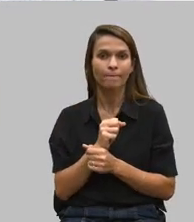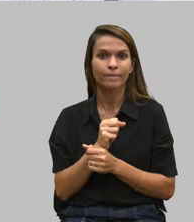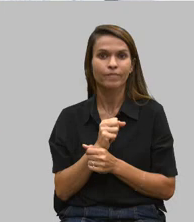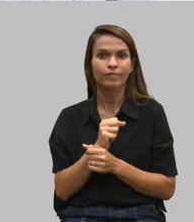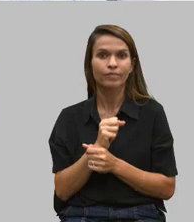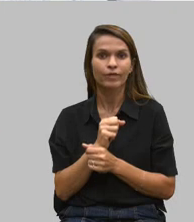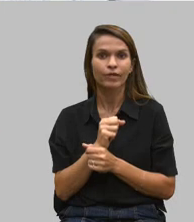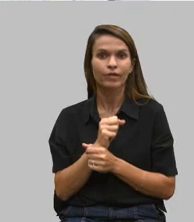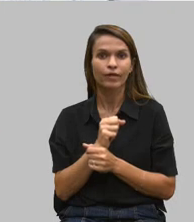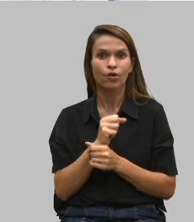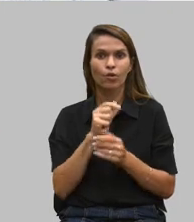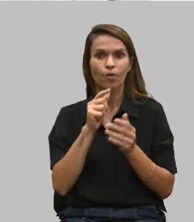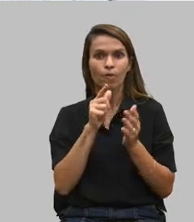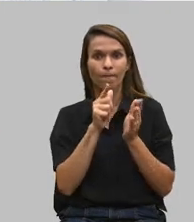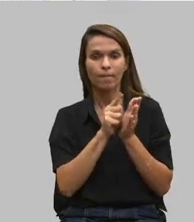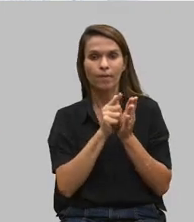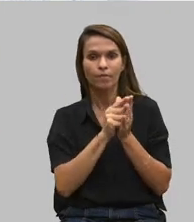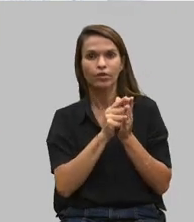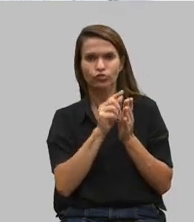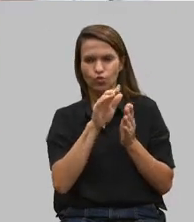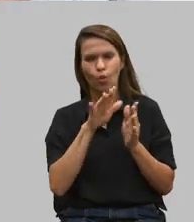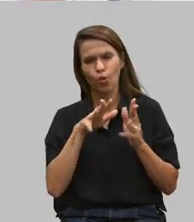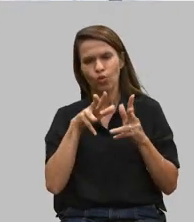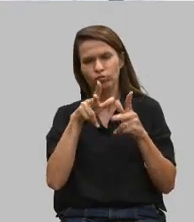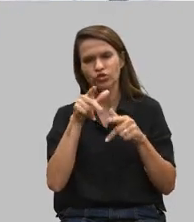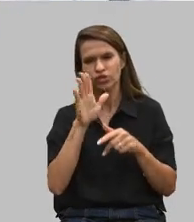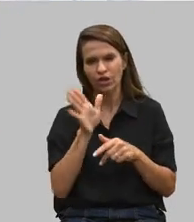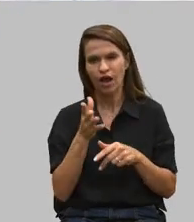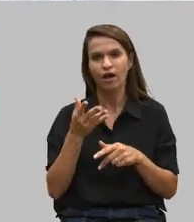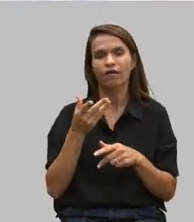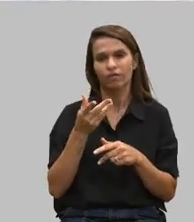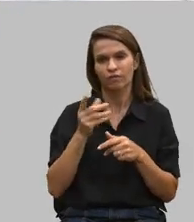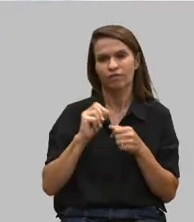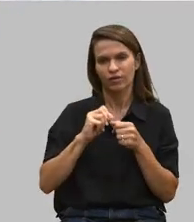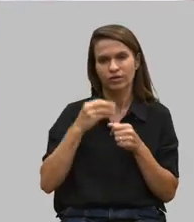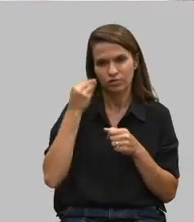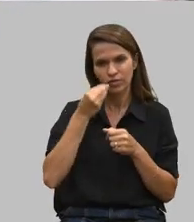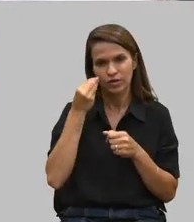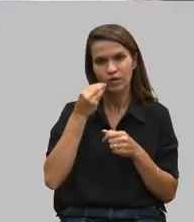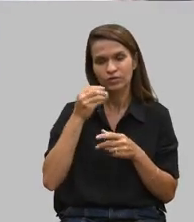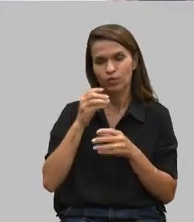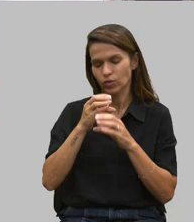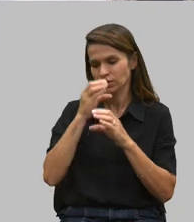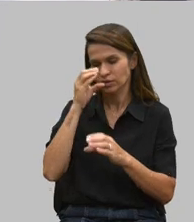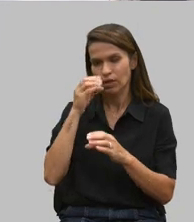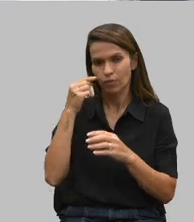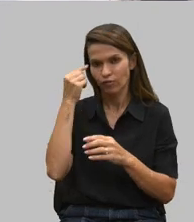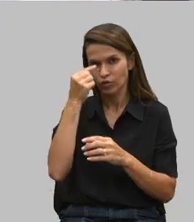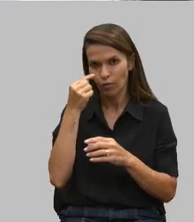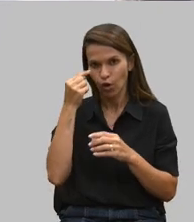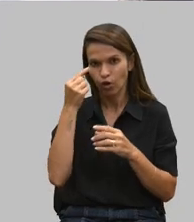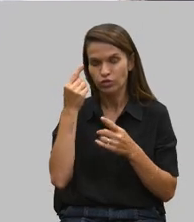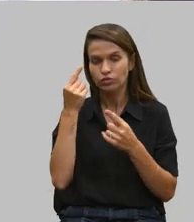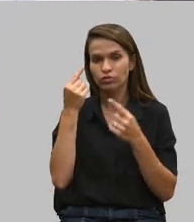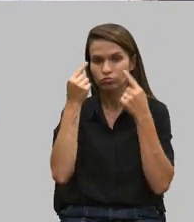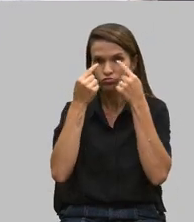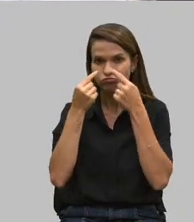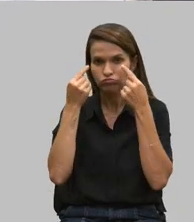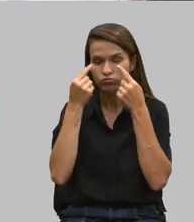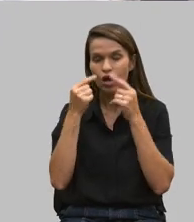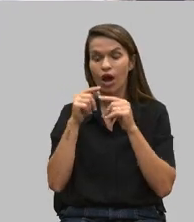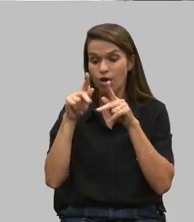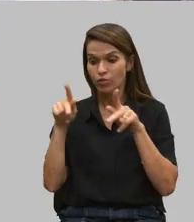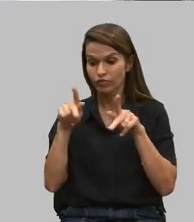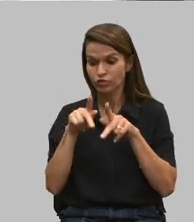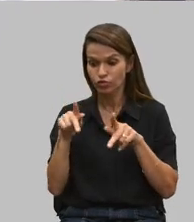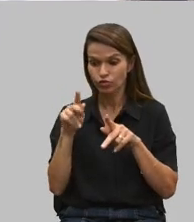com de letas que todo mundo aqui já deve ter feito exame Oftalmológico e o e o e o professor o diretor